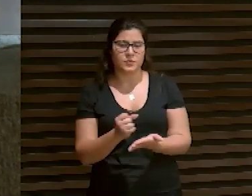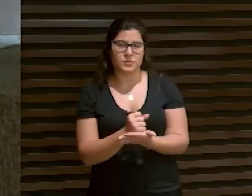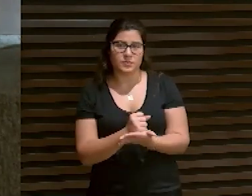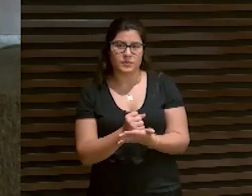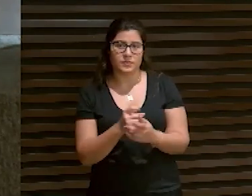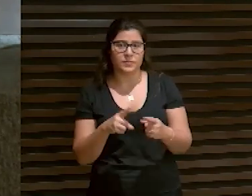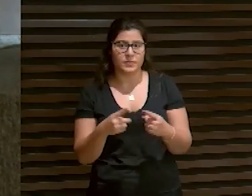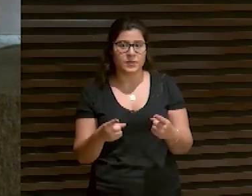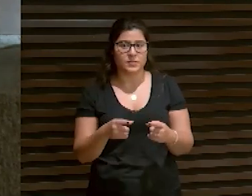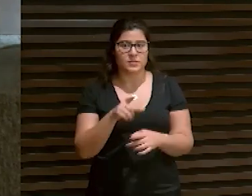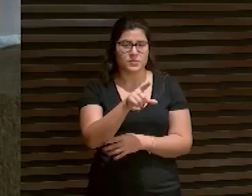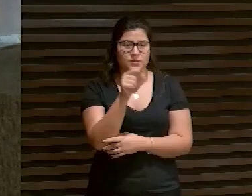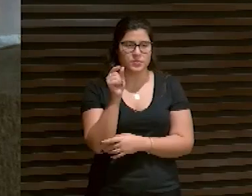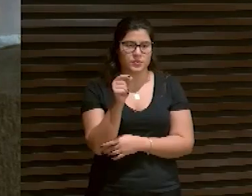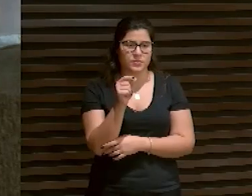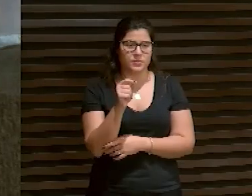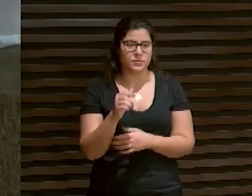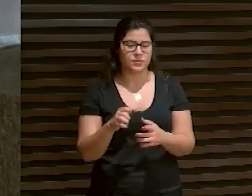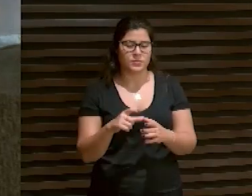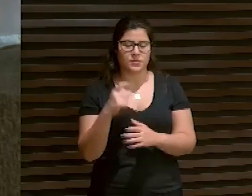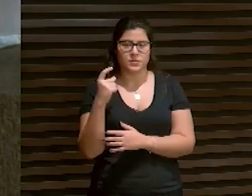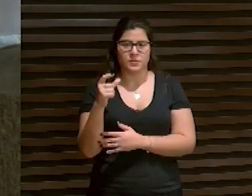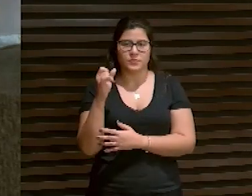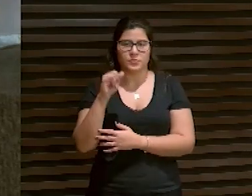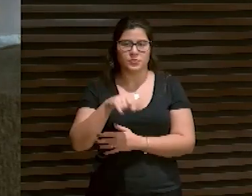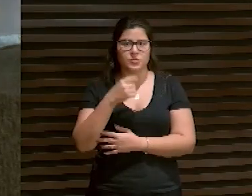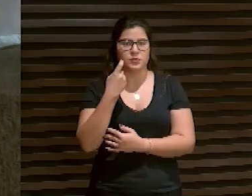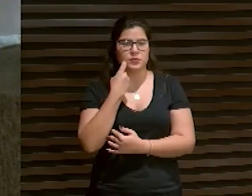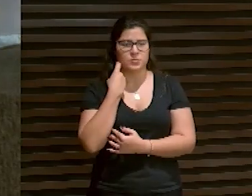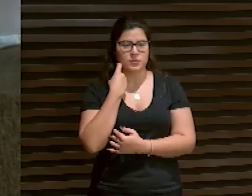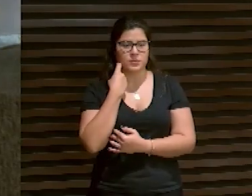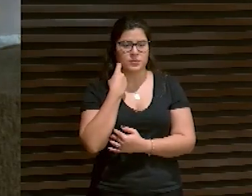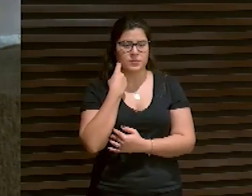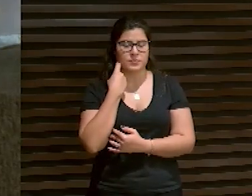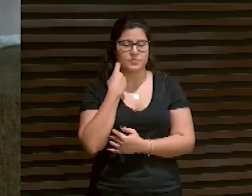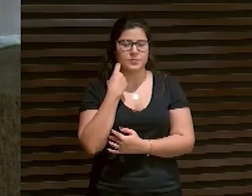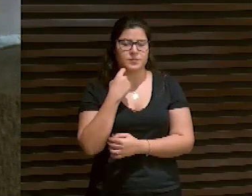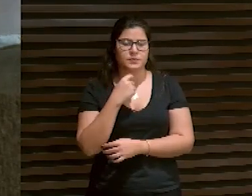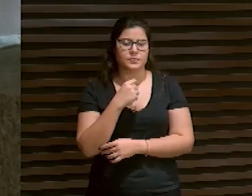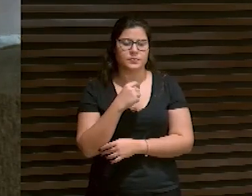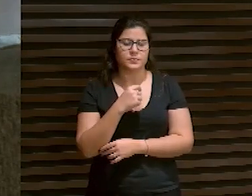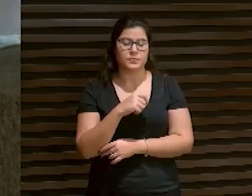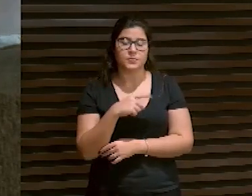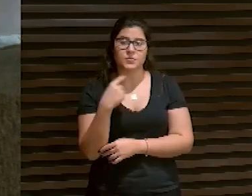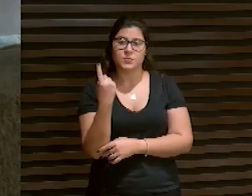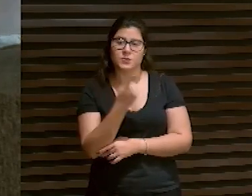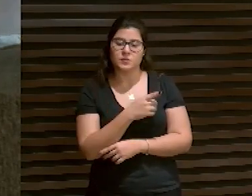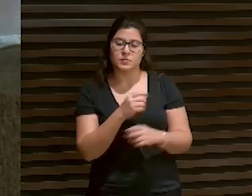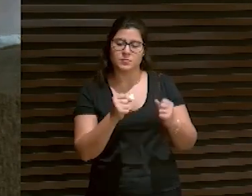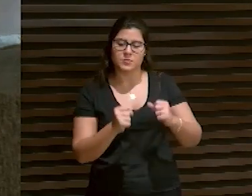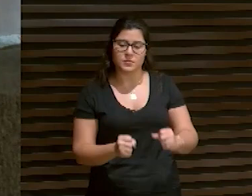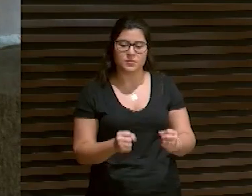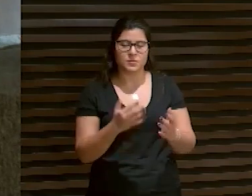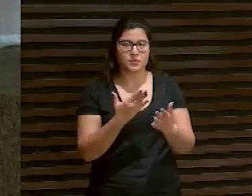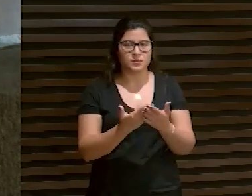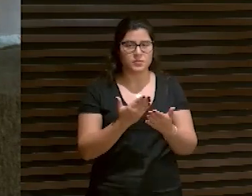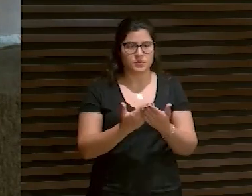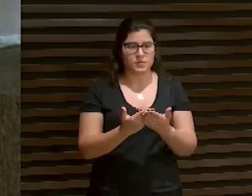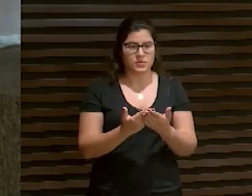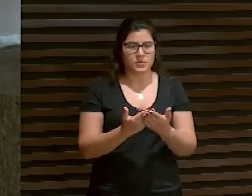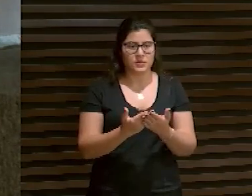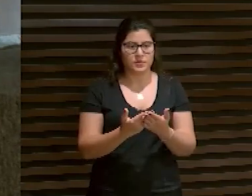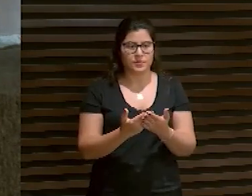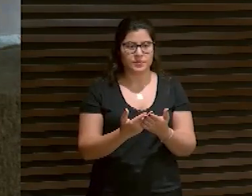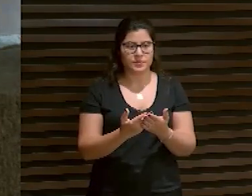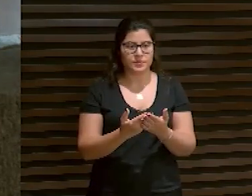Jonas foi justamente, na época em que eu orei ao Senhor, pedi a Ele um livro, da gente poder estudar o Antigo Testamento, porque como diz Paulo em